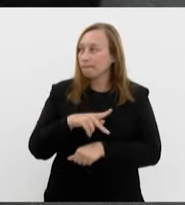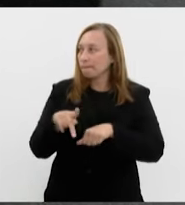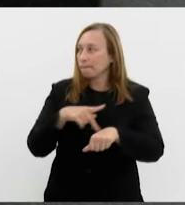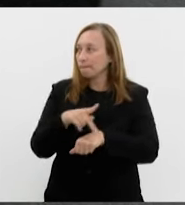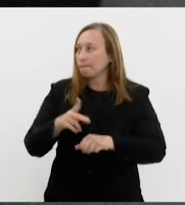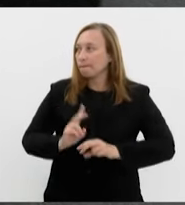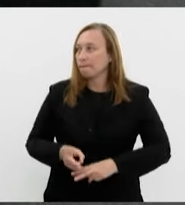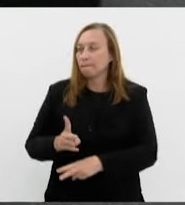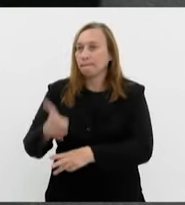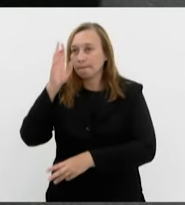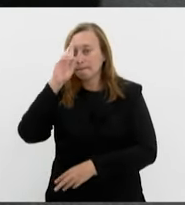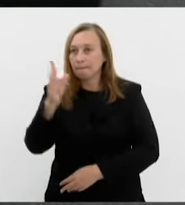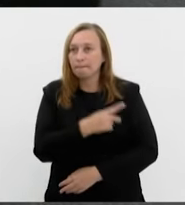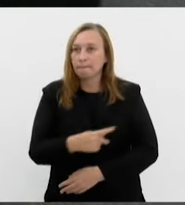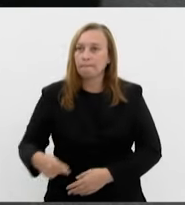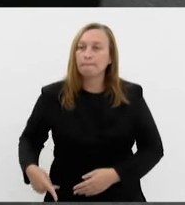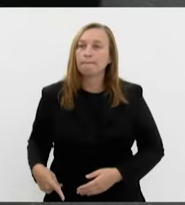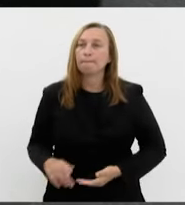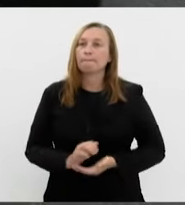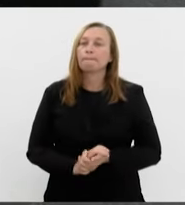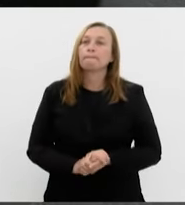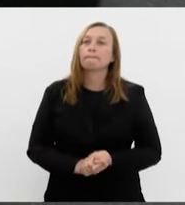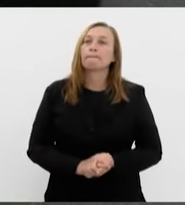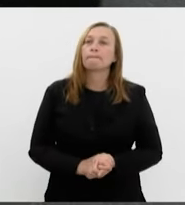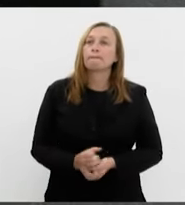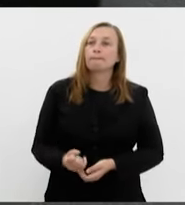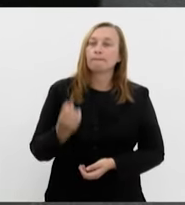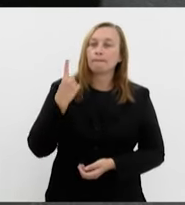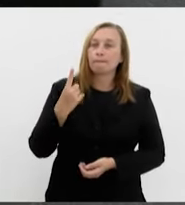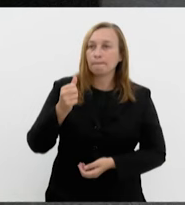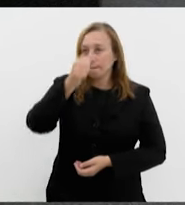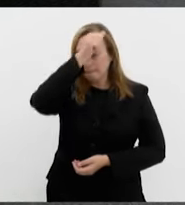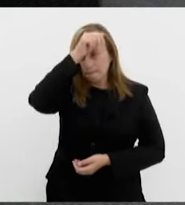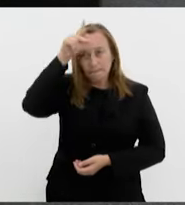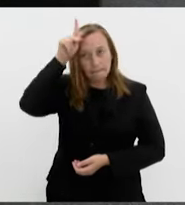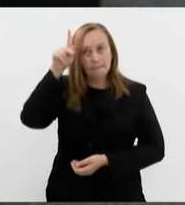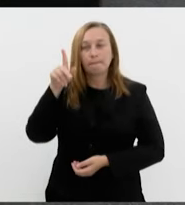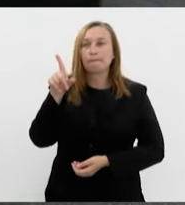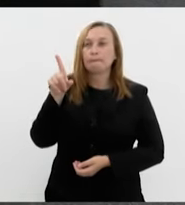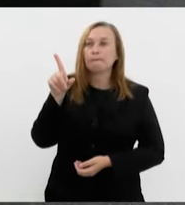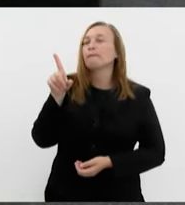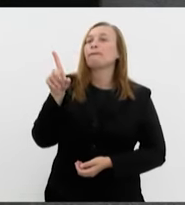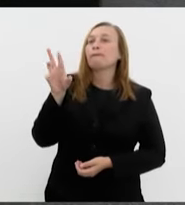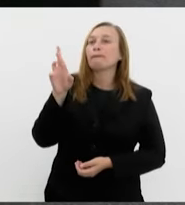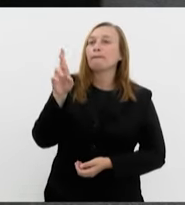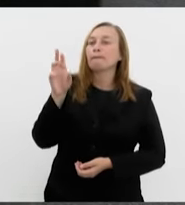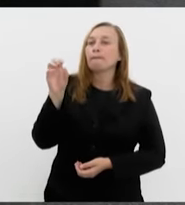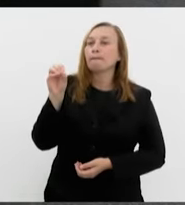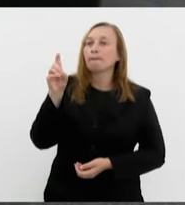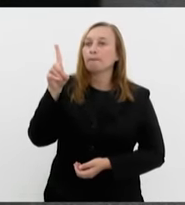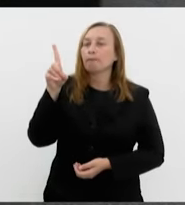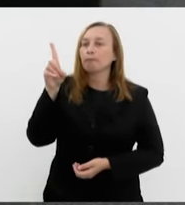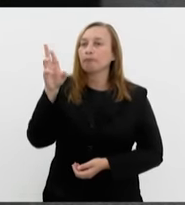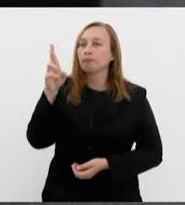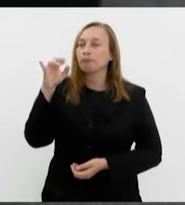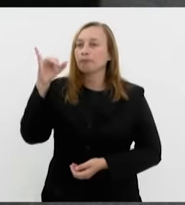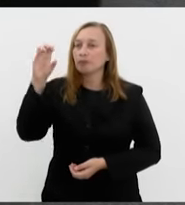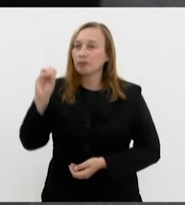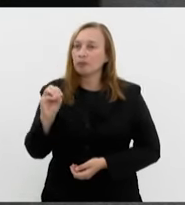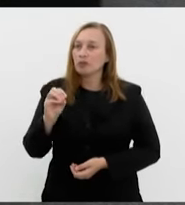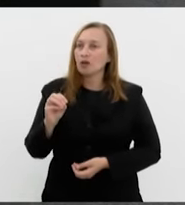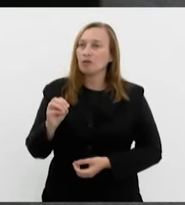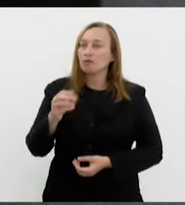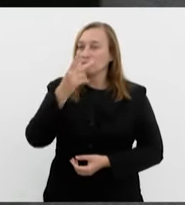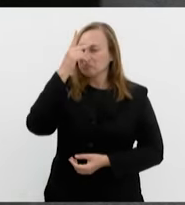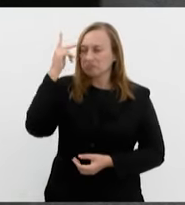seu presidente, para o meu encerramento, o ex-prefeito Rodrigo Neves é uma pessoa honrada. Vivemos um período no